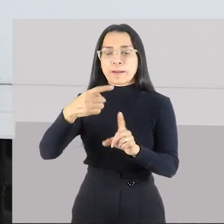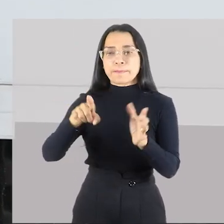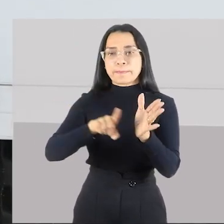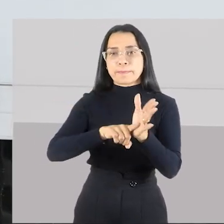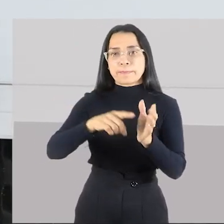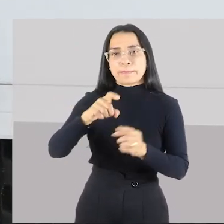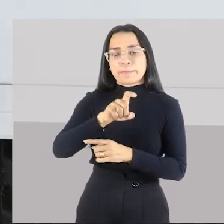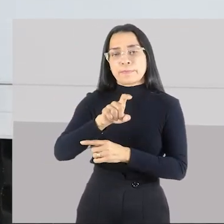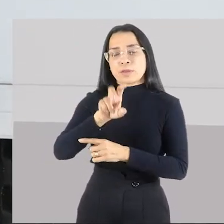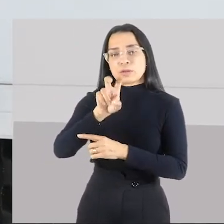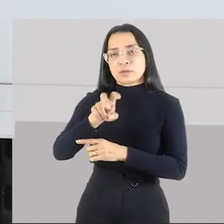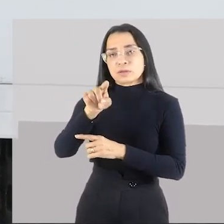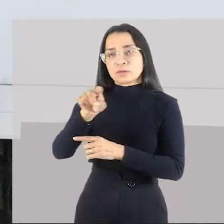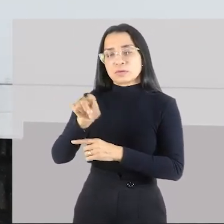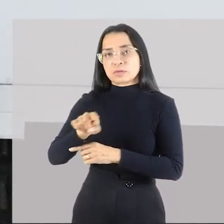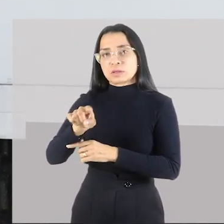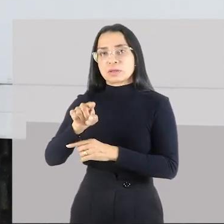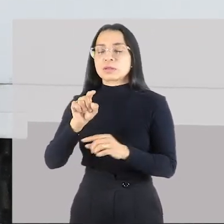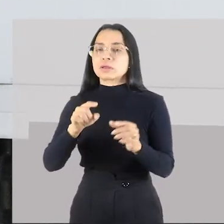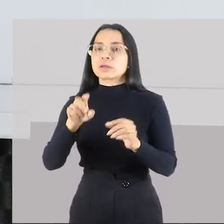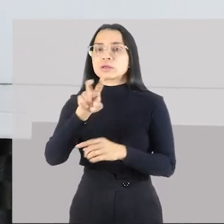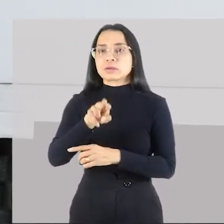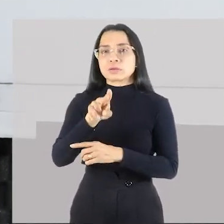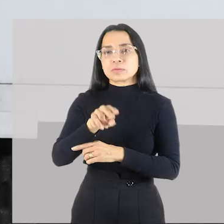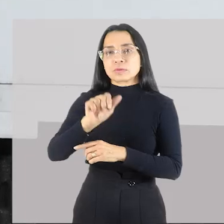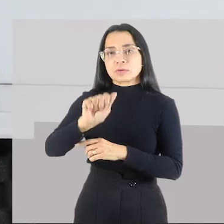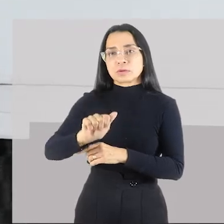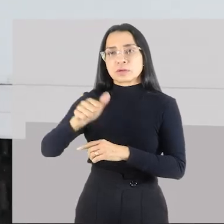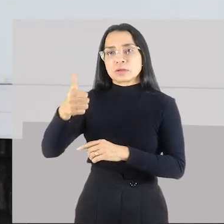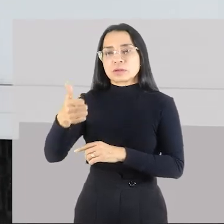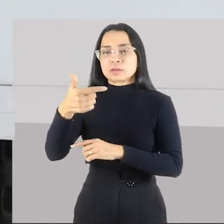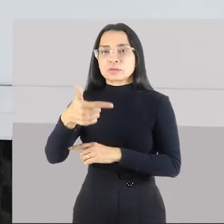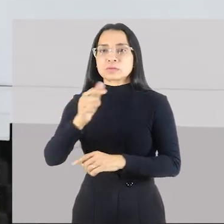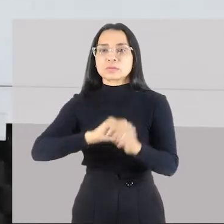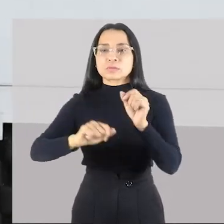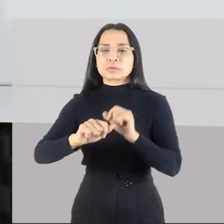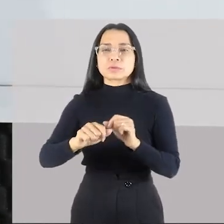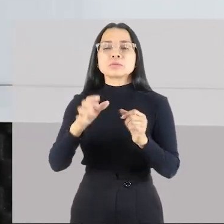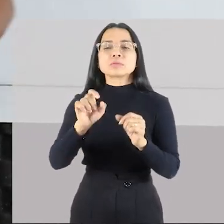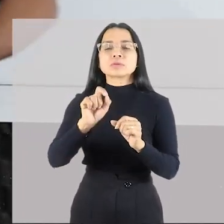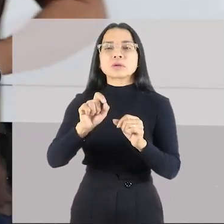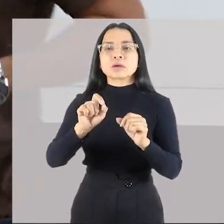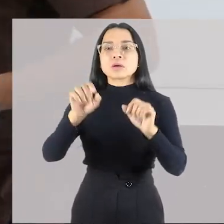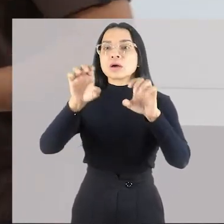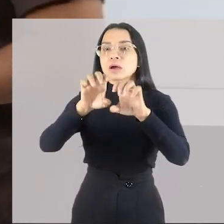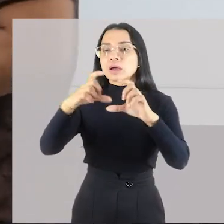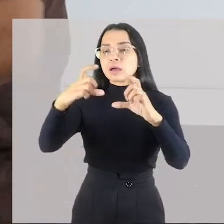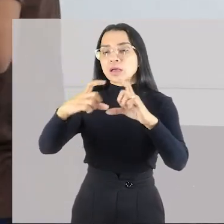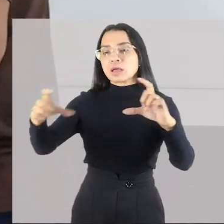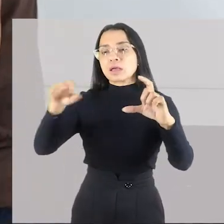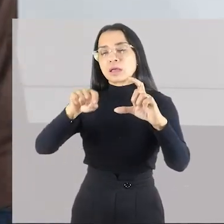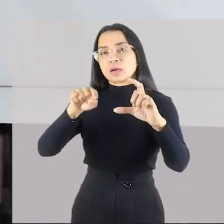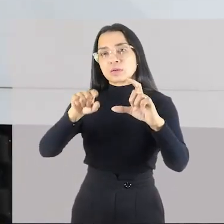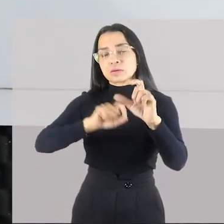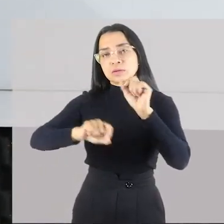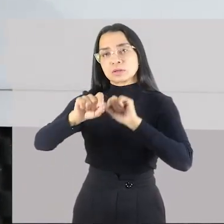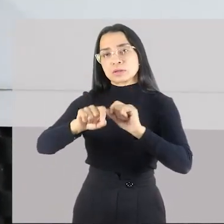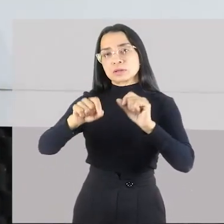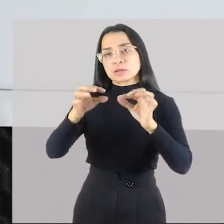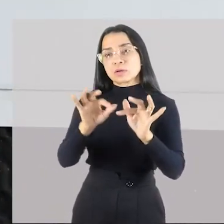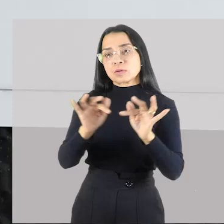12. Então tá aqui, ó. Isso aqui é uma equação linear, tá? Quem são os